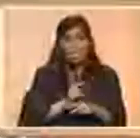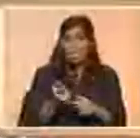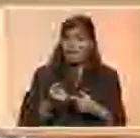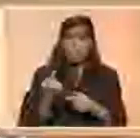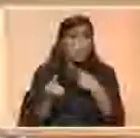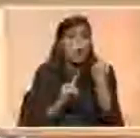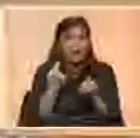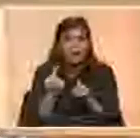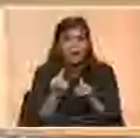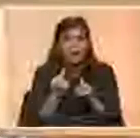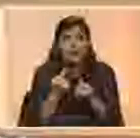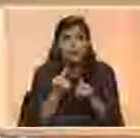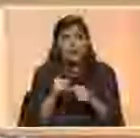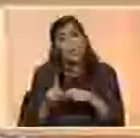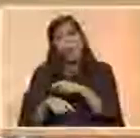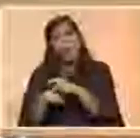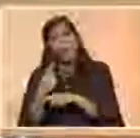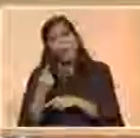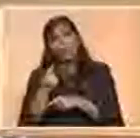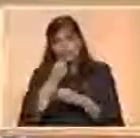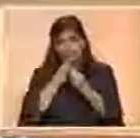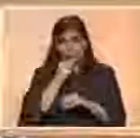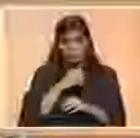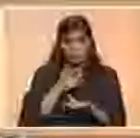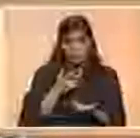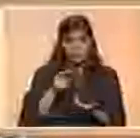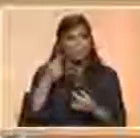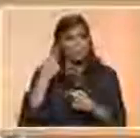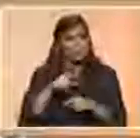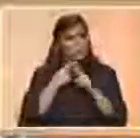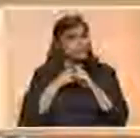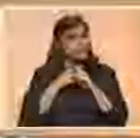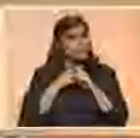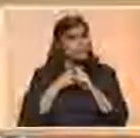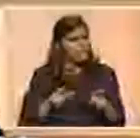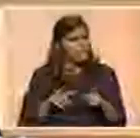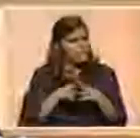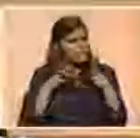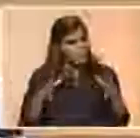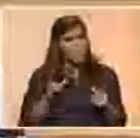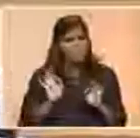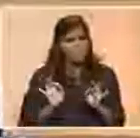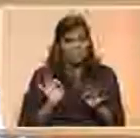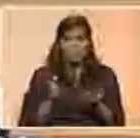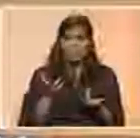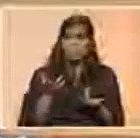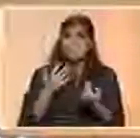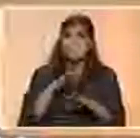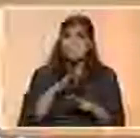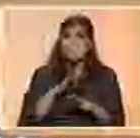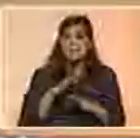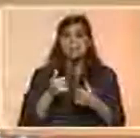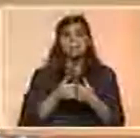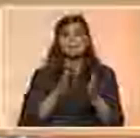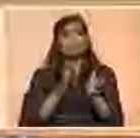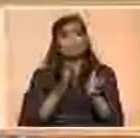forem, com as dietas omnívoras, é evidente que nós temos aqui uma diferença muito grande. No entanto, todas as questões que se colocam com a